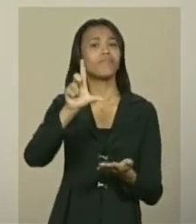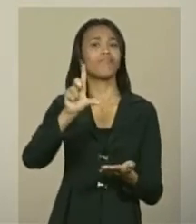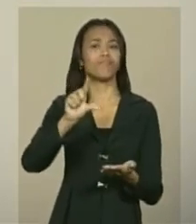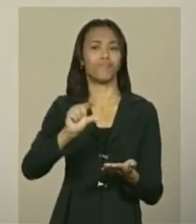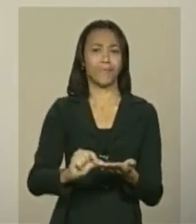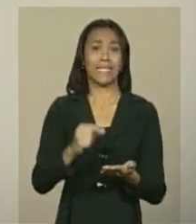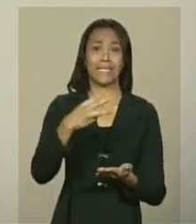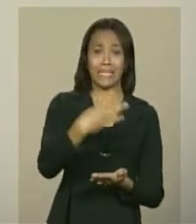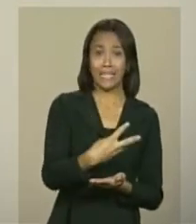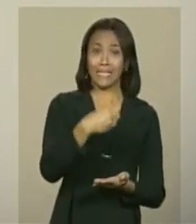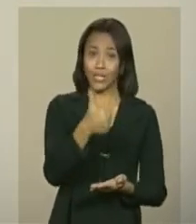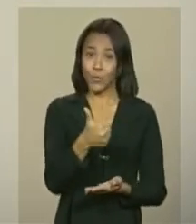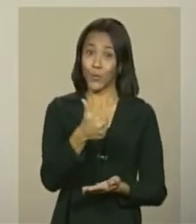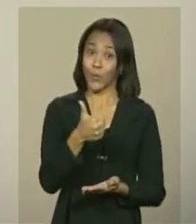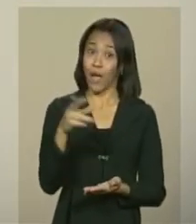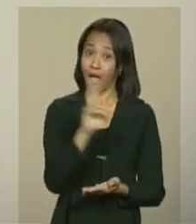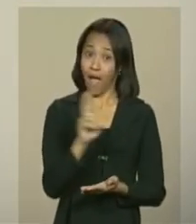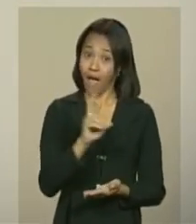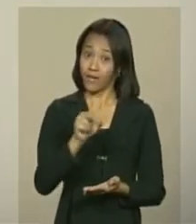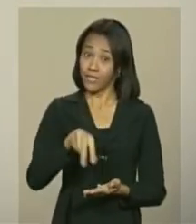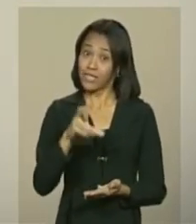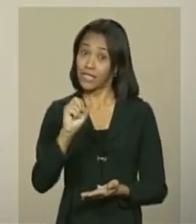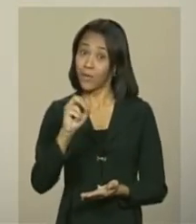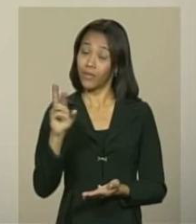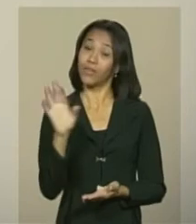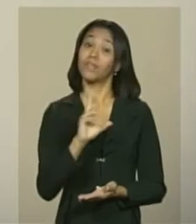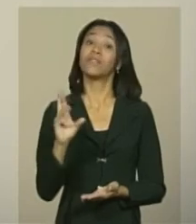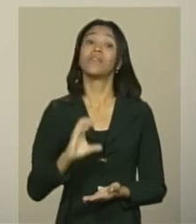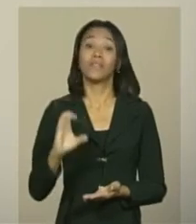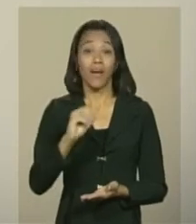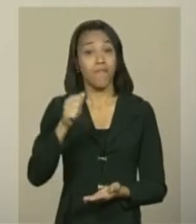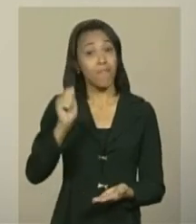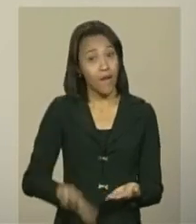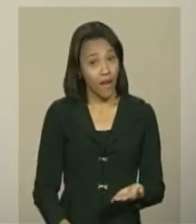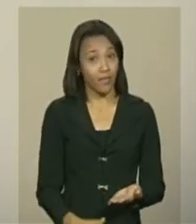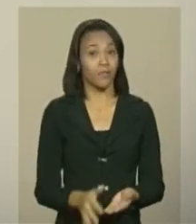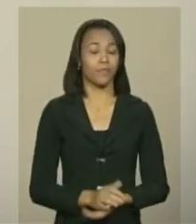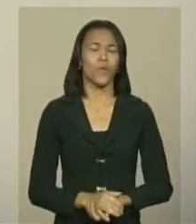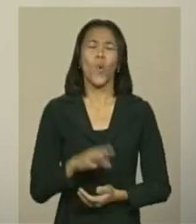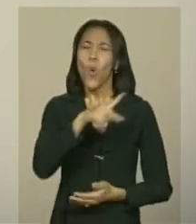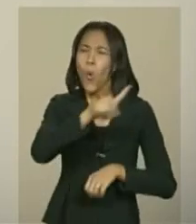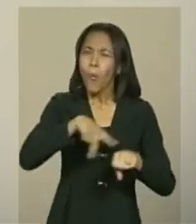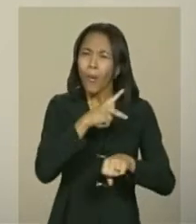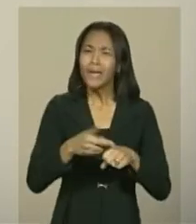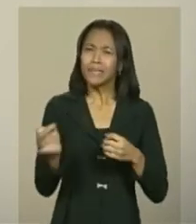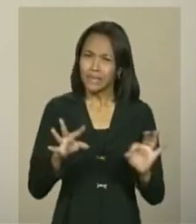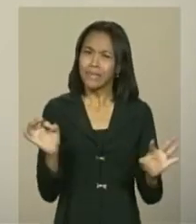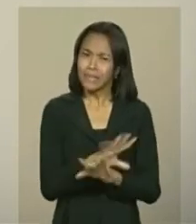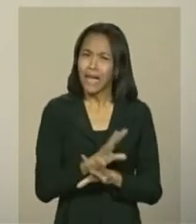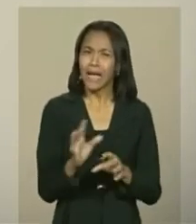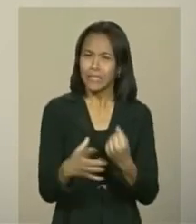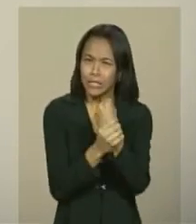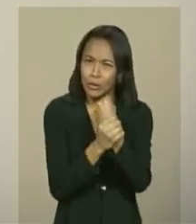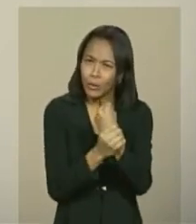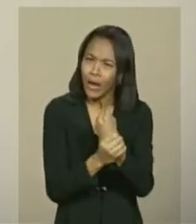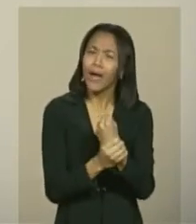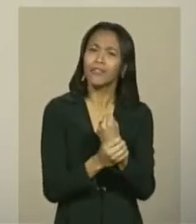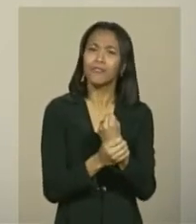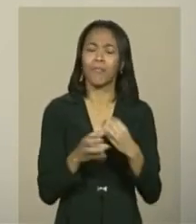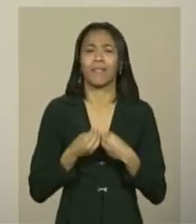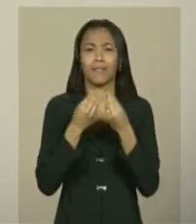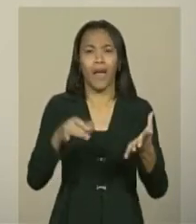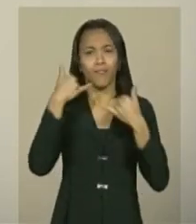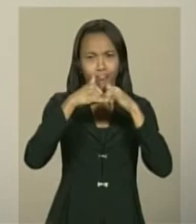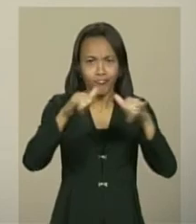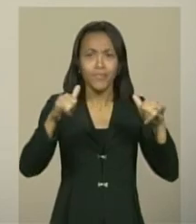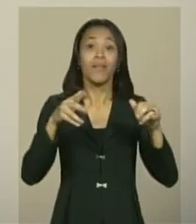ficar r$ 31 a 50 centavos mais barato do país está preparado para garantir o fornecimento de energia